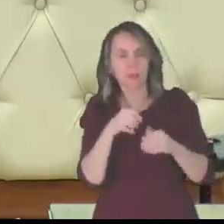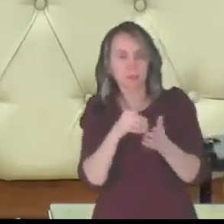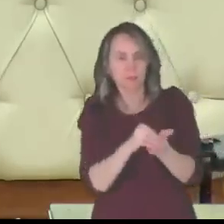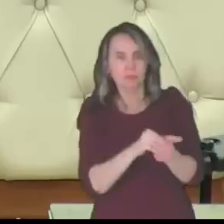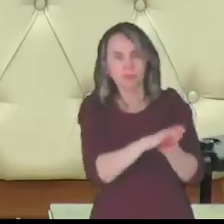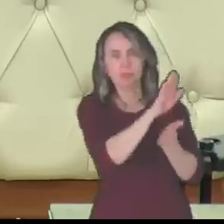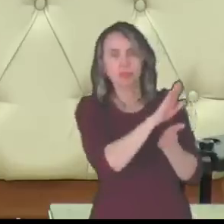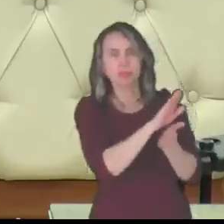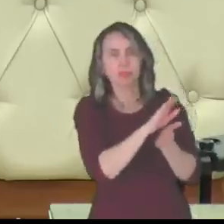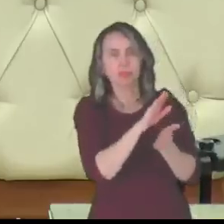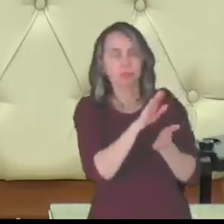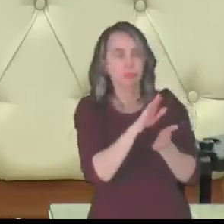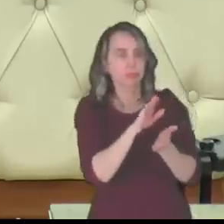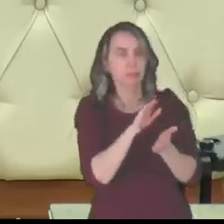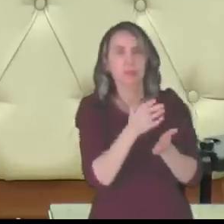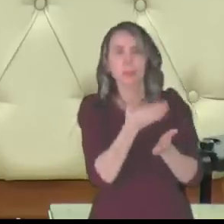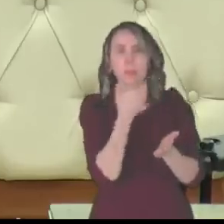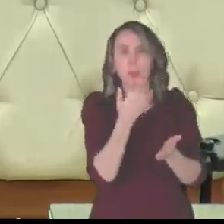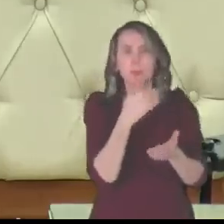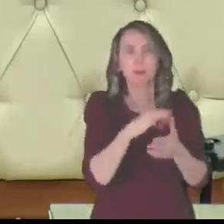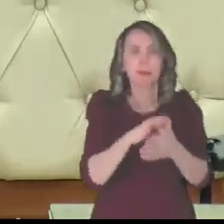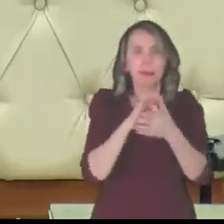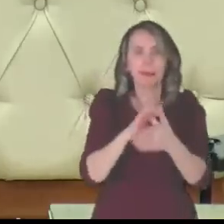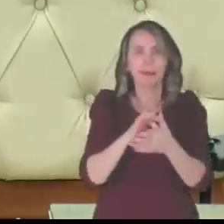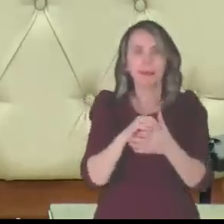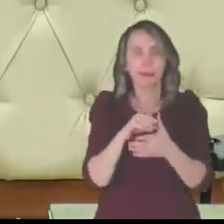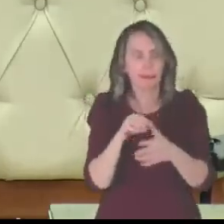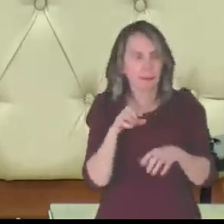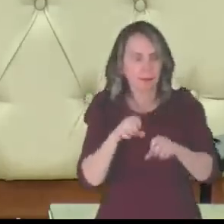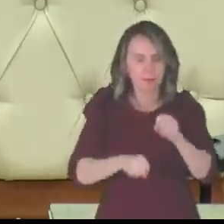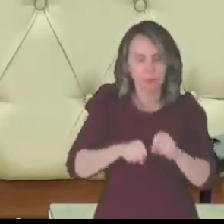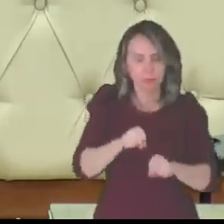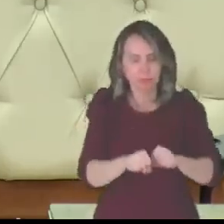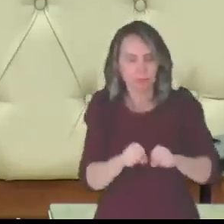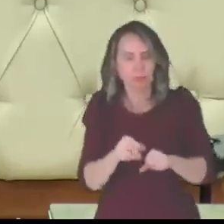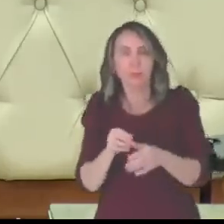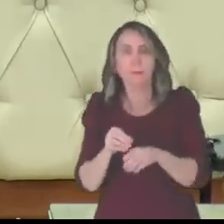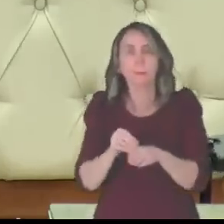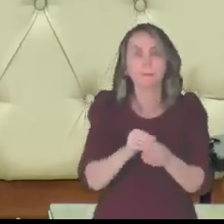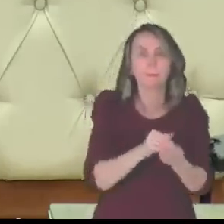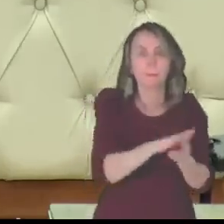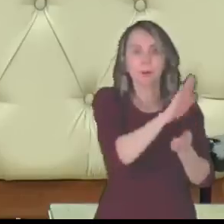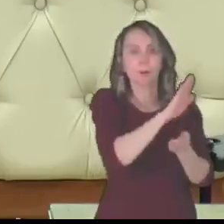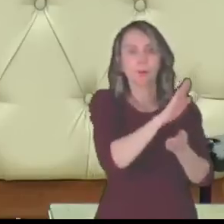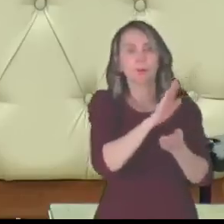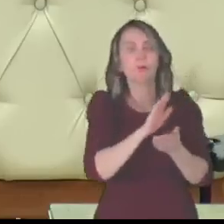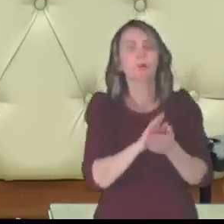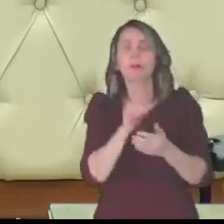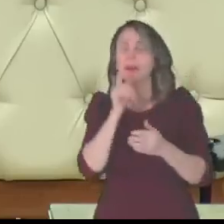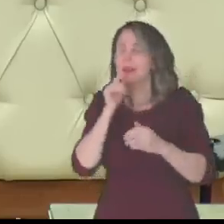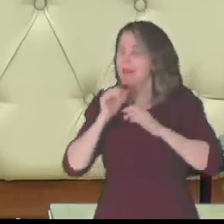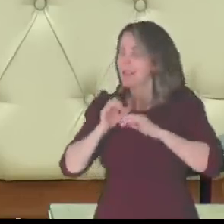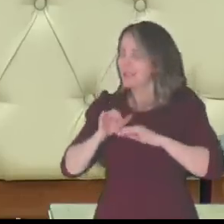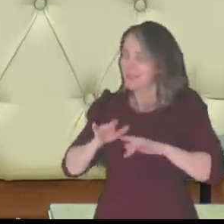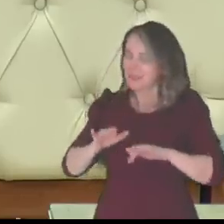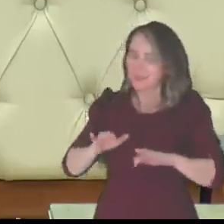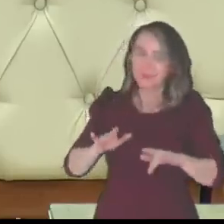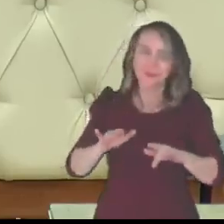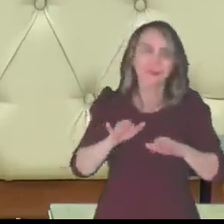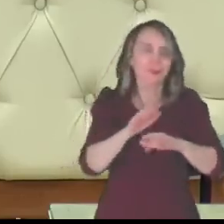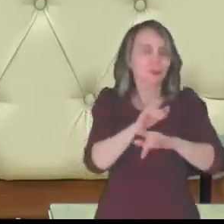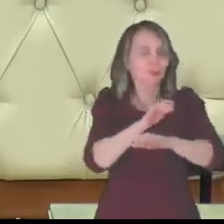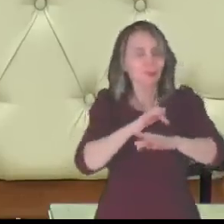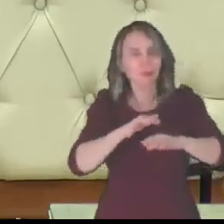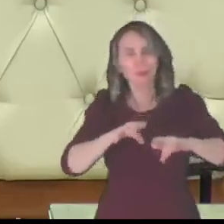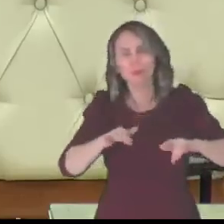O Chacal é um bicho carniceiro senhor bota o Chacal para correr e faz a chuva descer e faz as águas correrem e faz os tanques